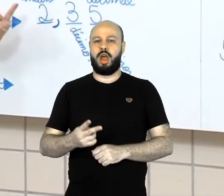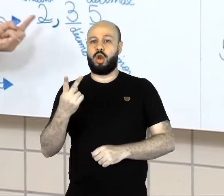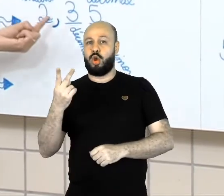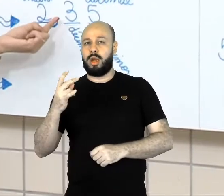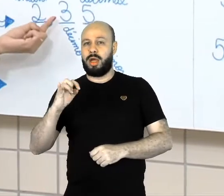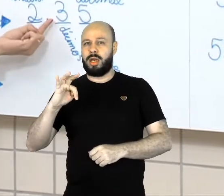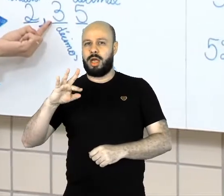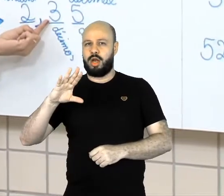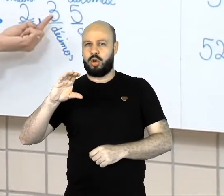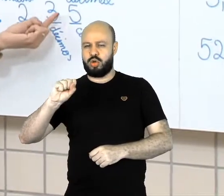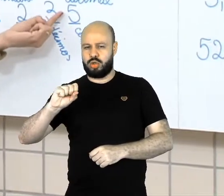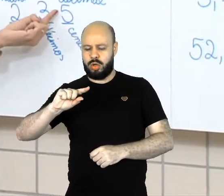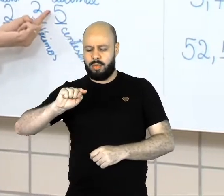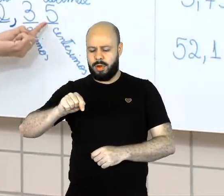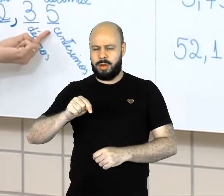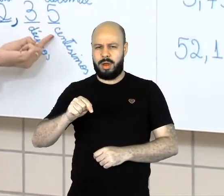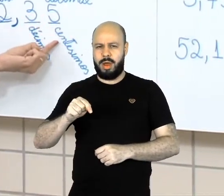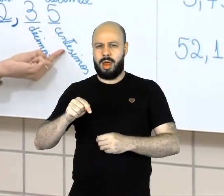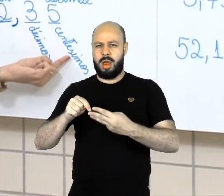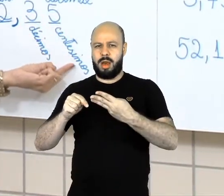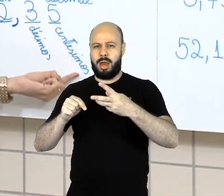2 inteiros e